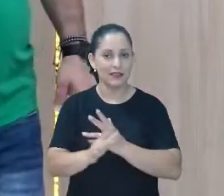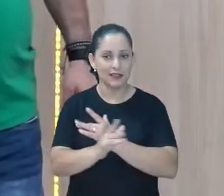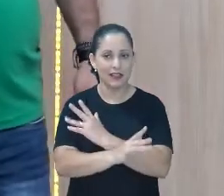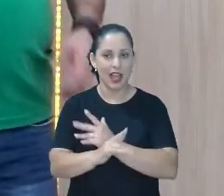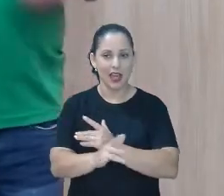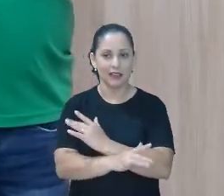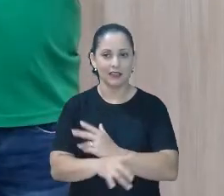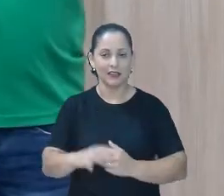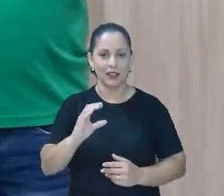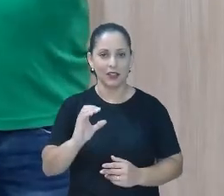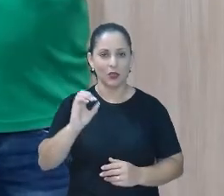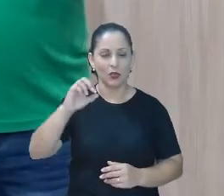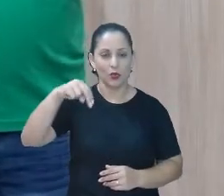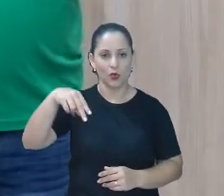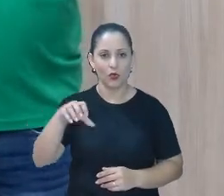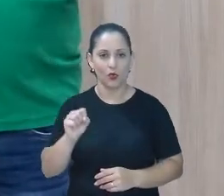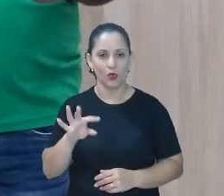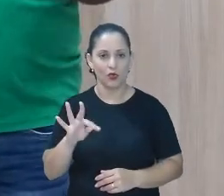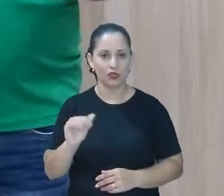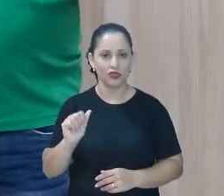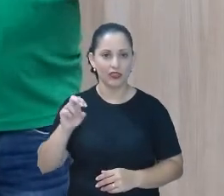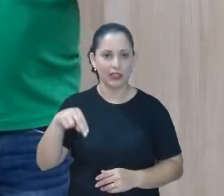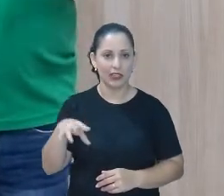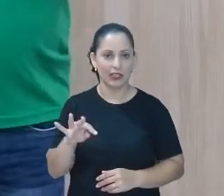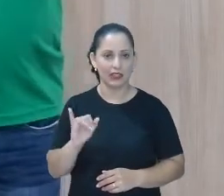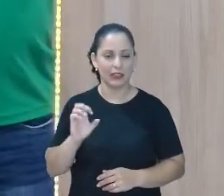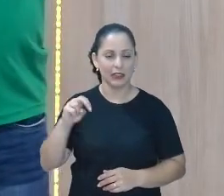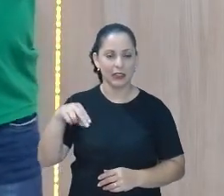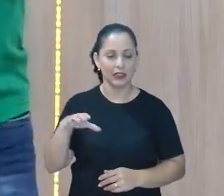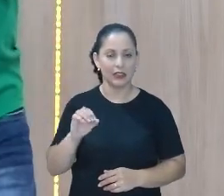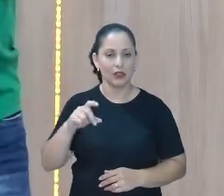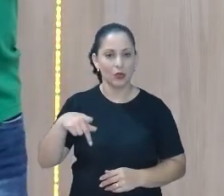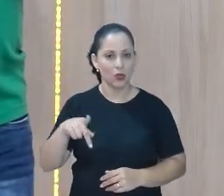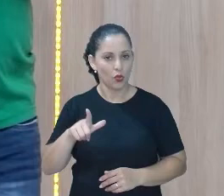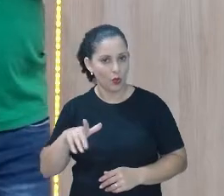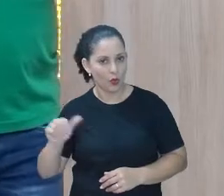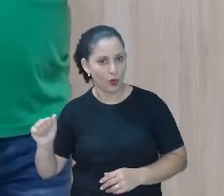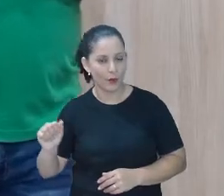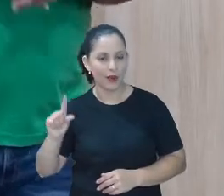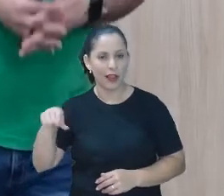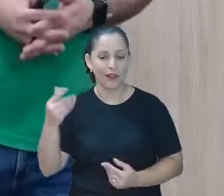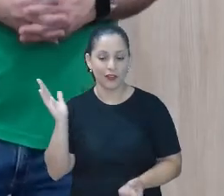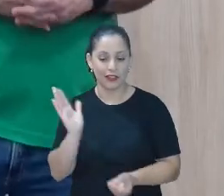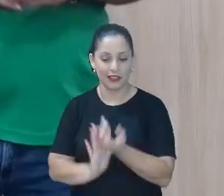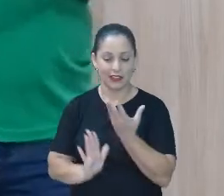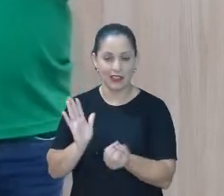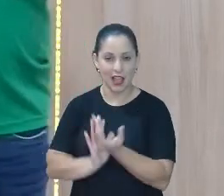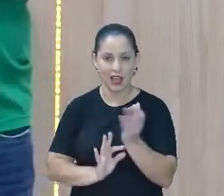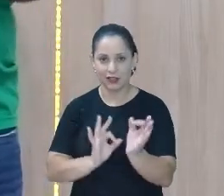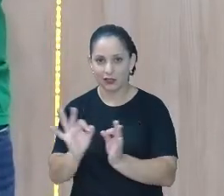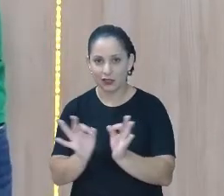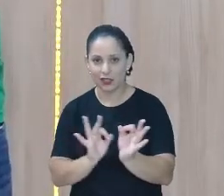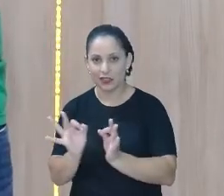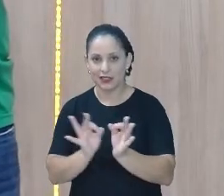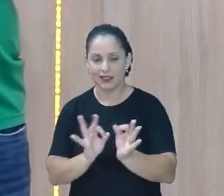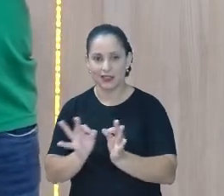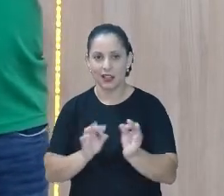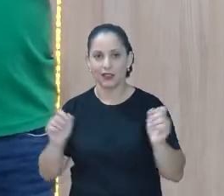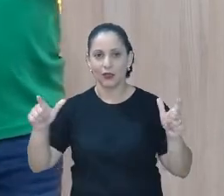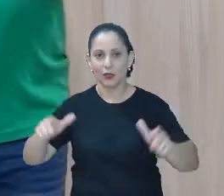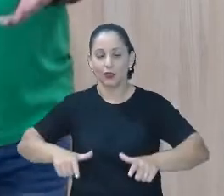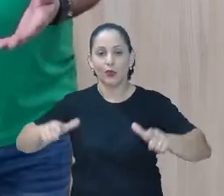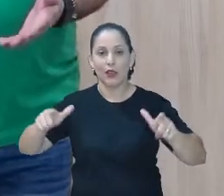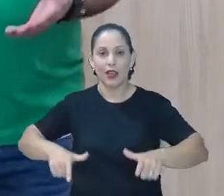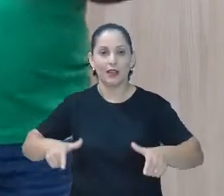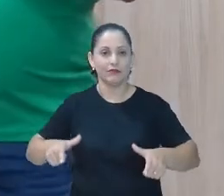uma cidade, né, fundada pelo imperador Constantino, na região da antiga Bizâncio, né, que havia sido uma colônia